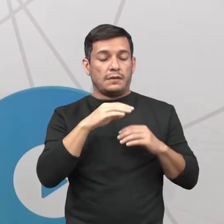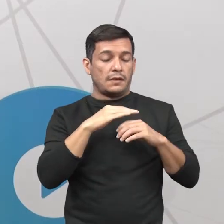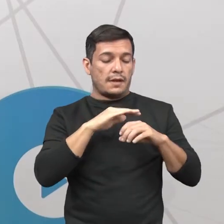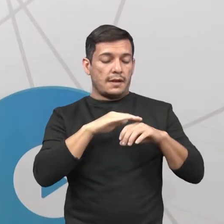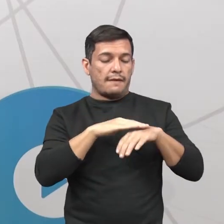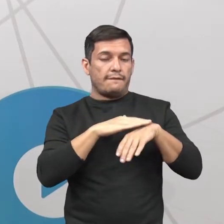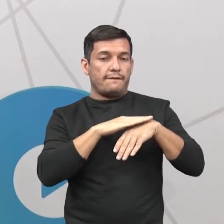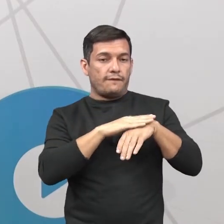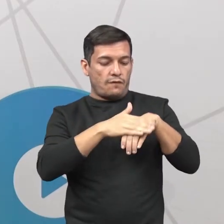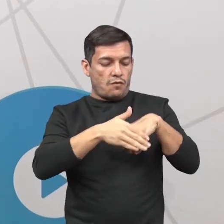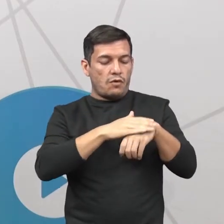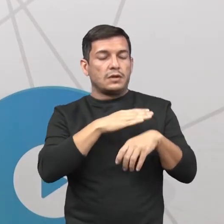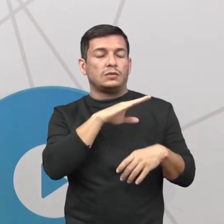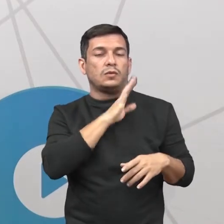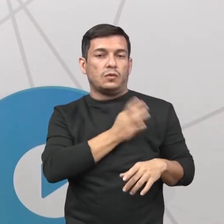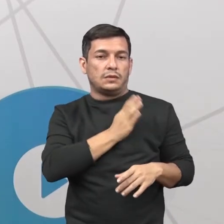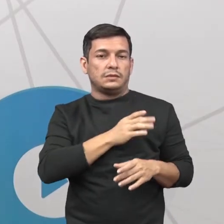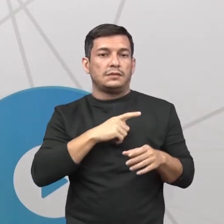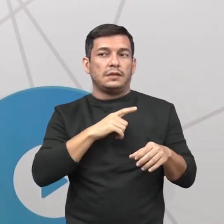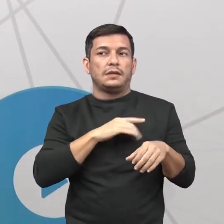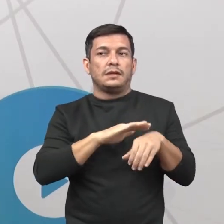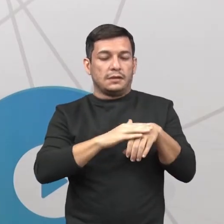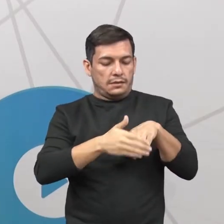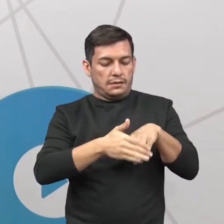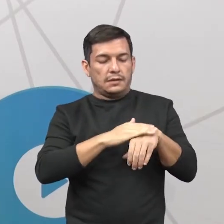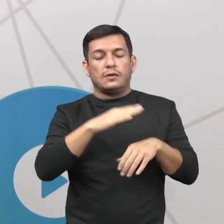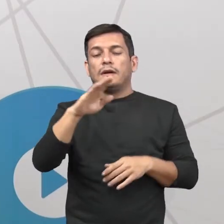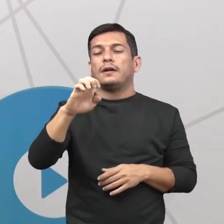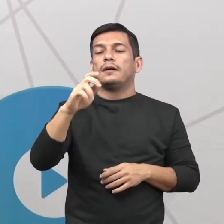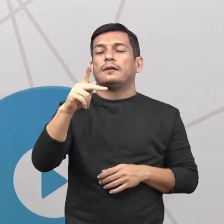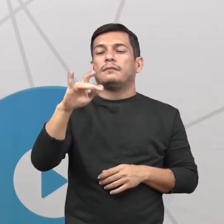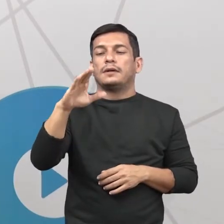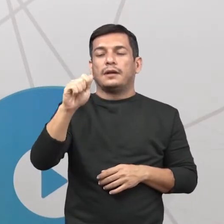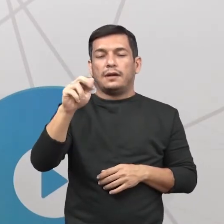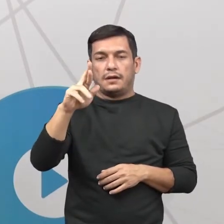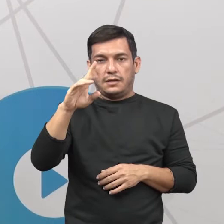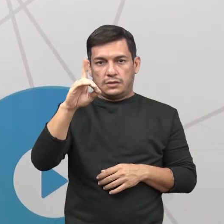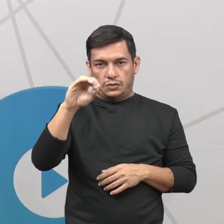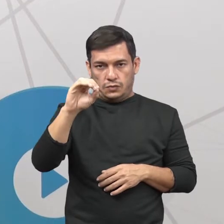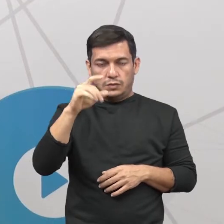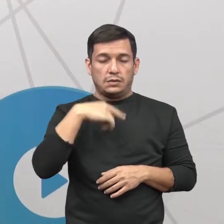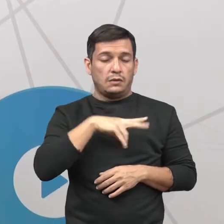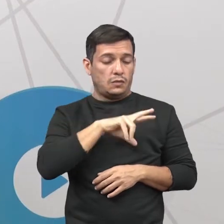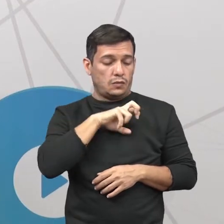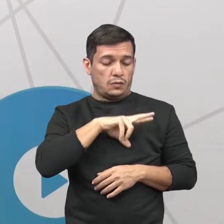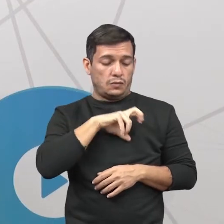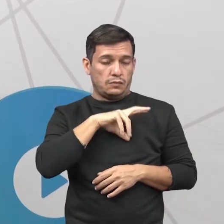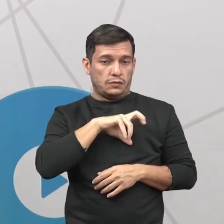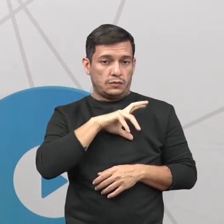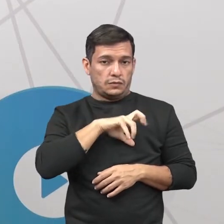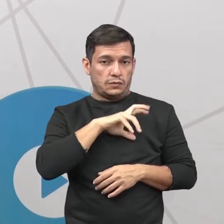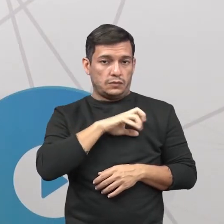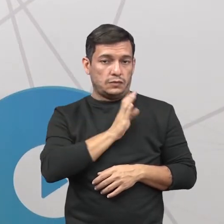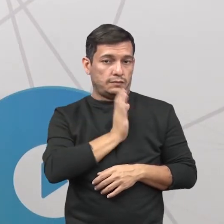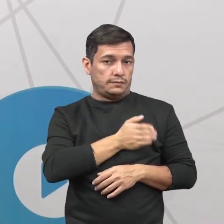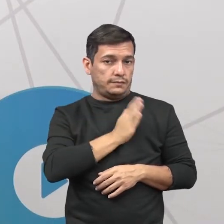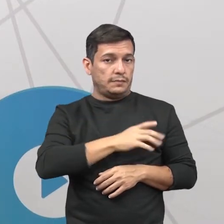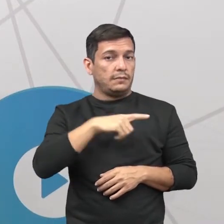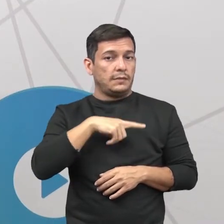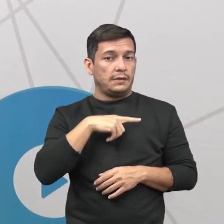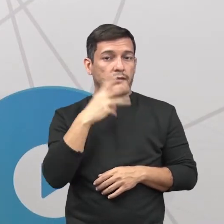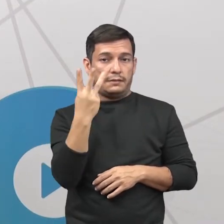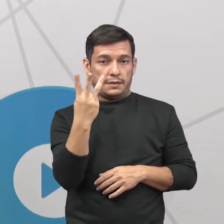coração, nós temos o revestimento pelo epicárdio. Então, o nosso músculo cardíaco, ele tem